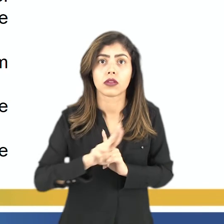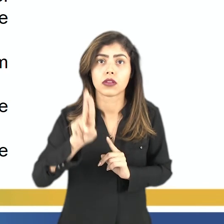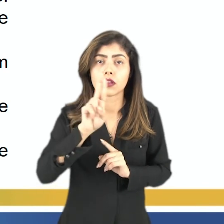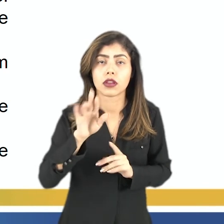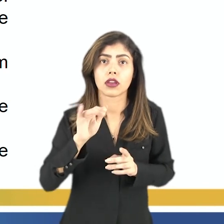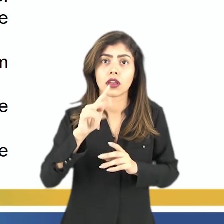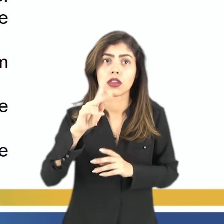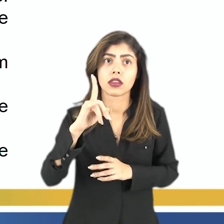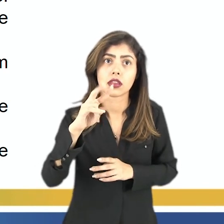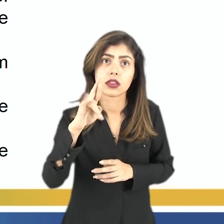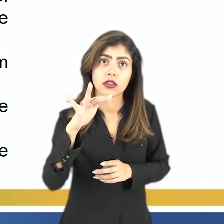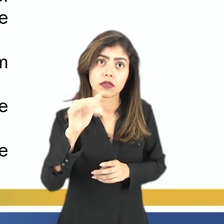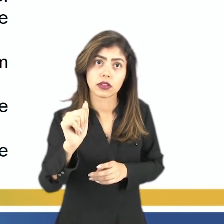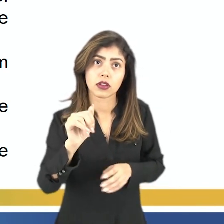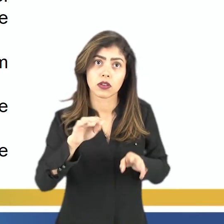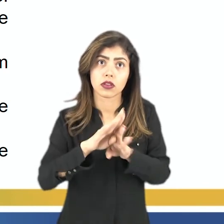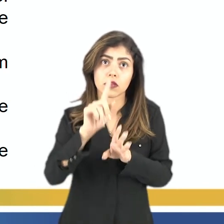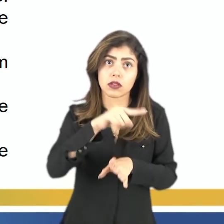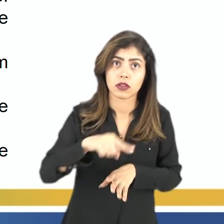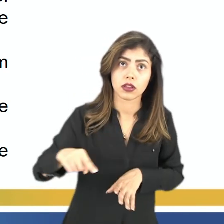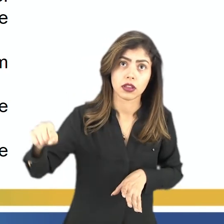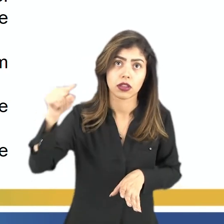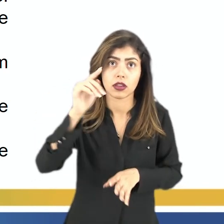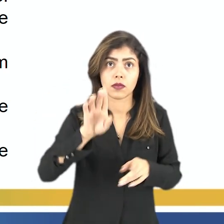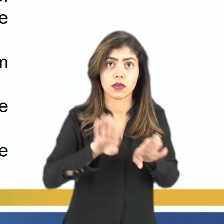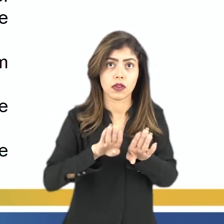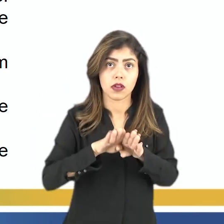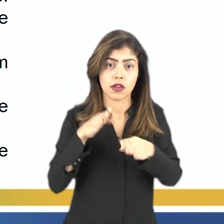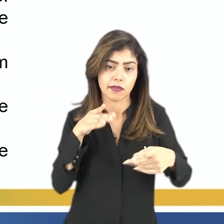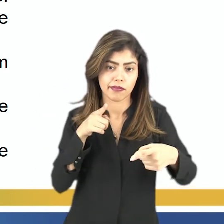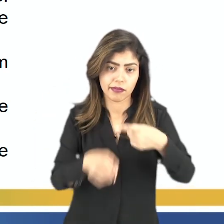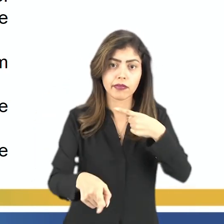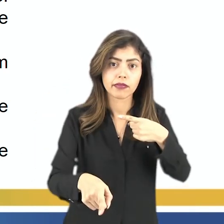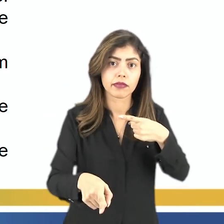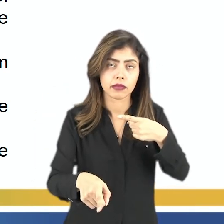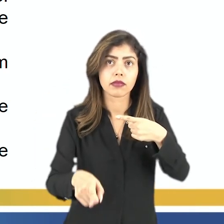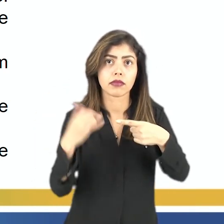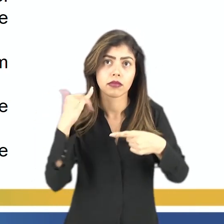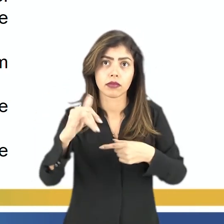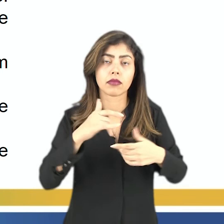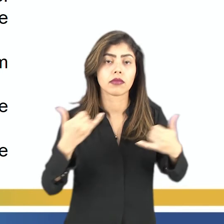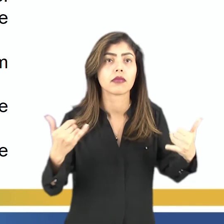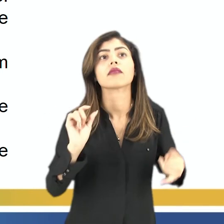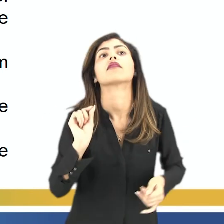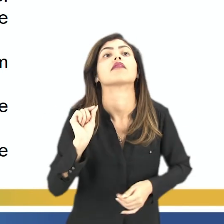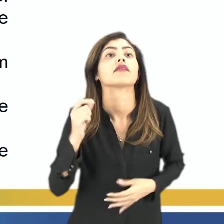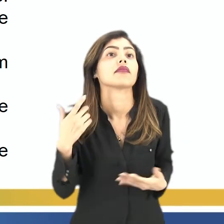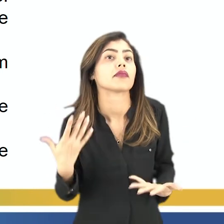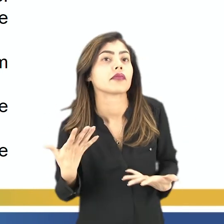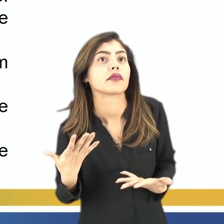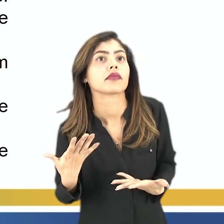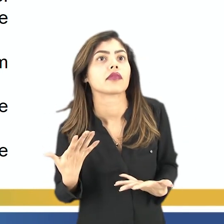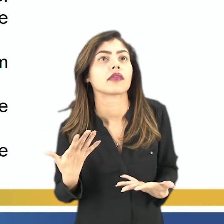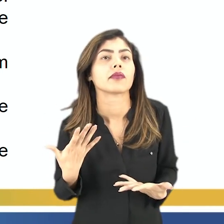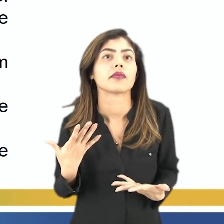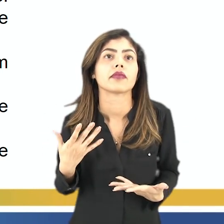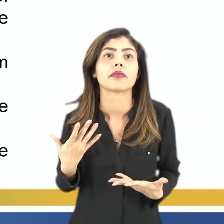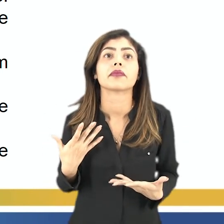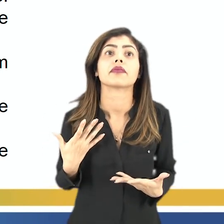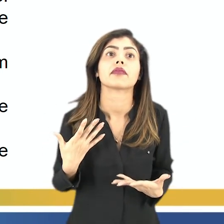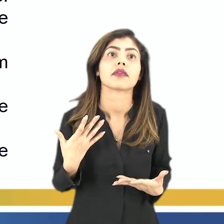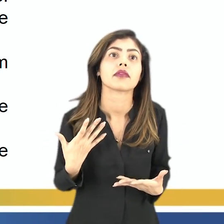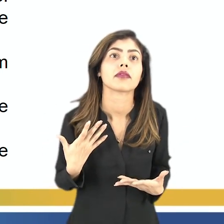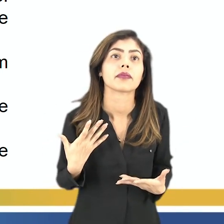usados para ativação e desativação de circuitos elétricos por meio da interrupção da corrente elétrica. Então, a opção que está errada